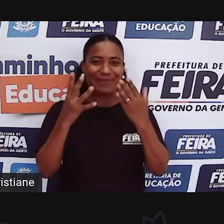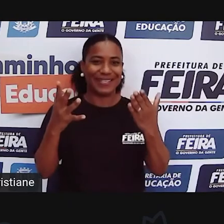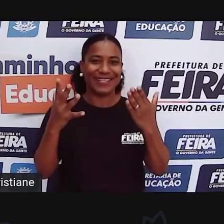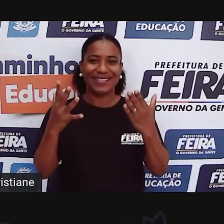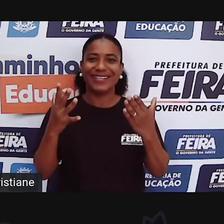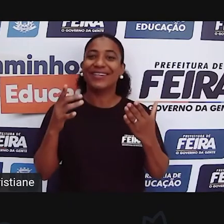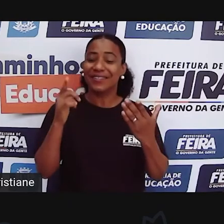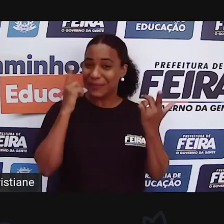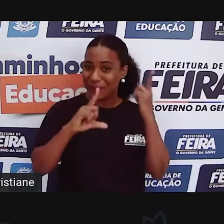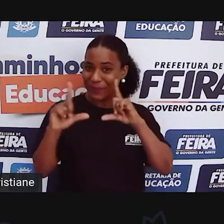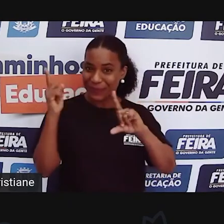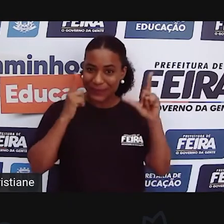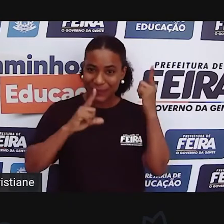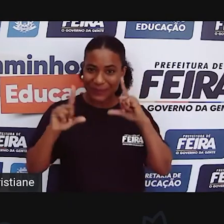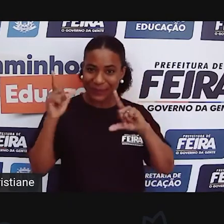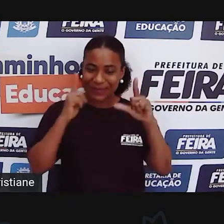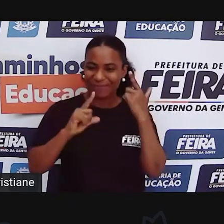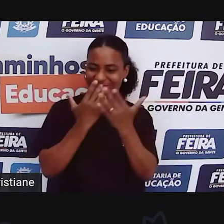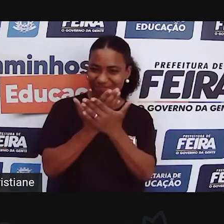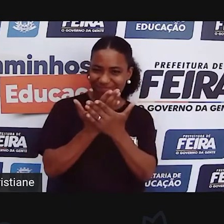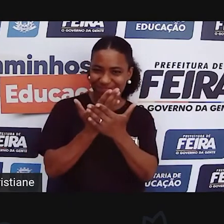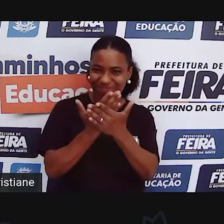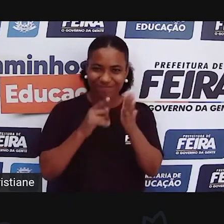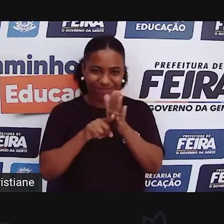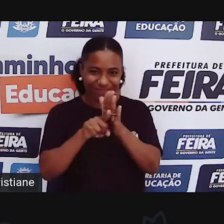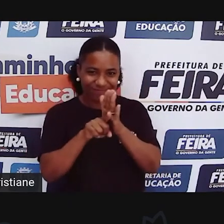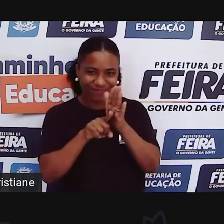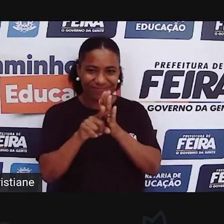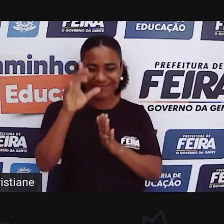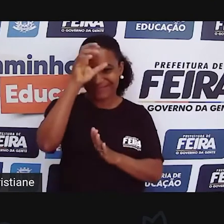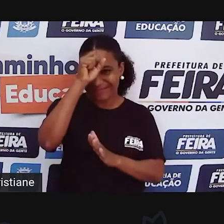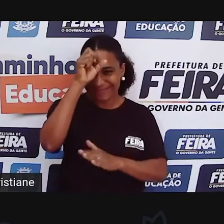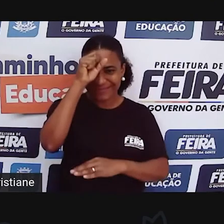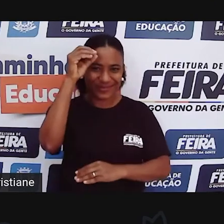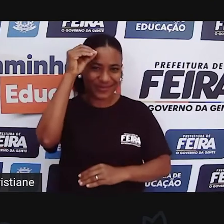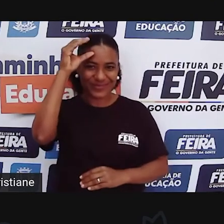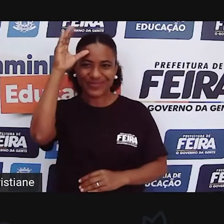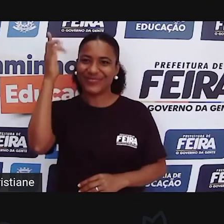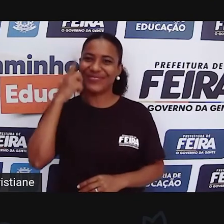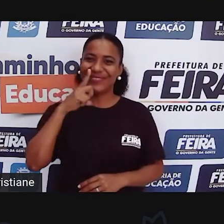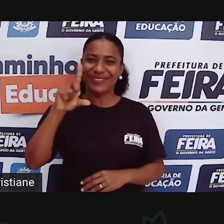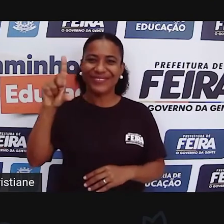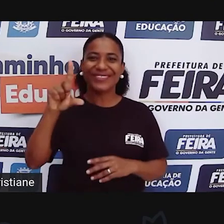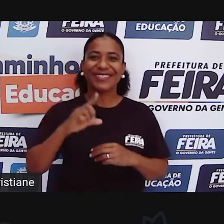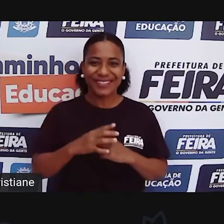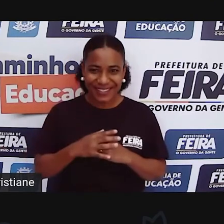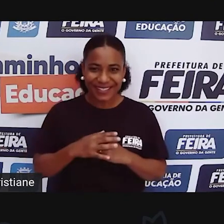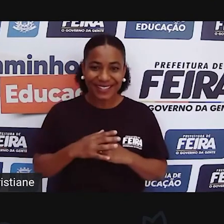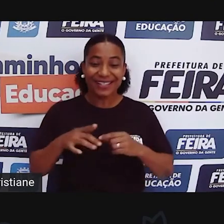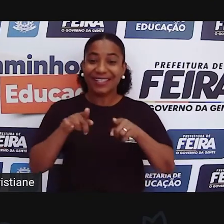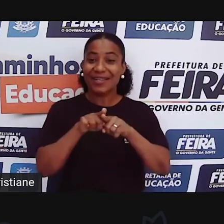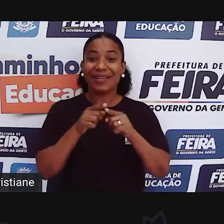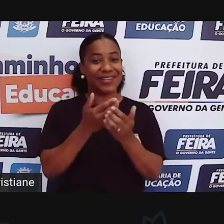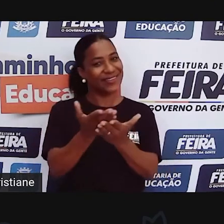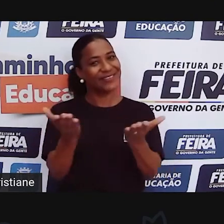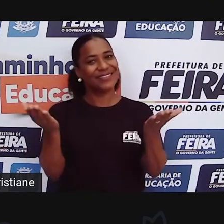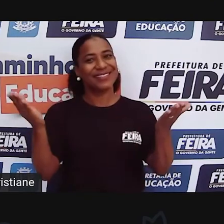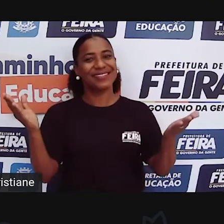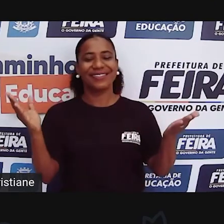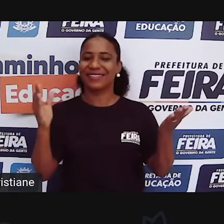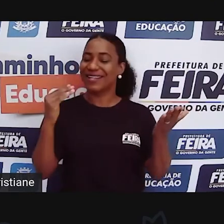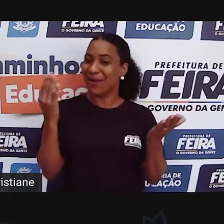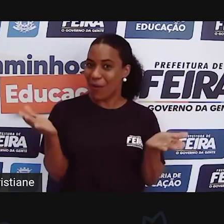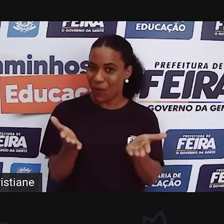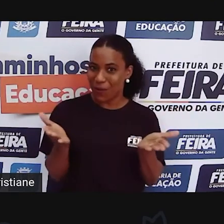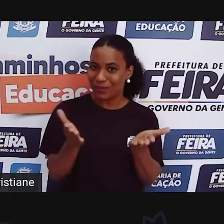de realizações, muitos estudos, muita aprendizagem, né? E que vocês possam aproveitar o máximo possível a aula